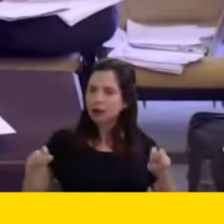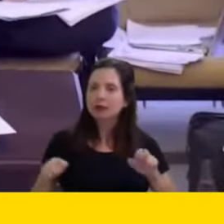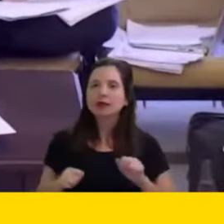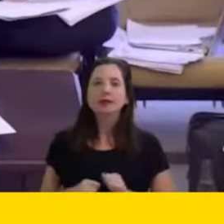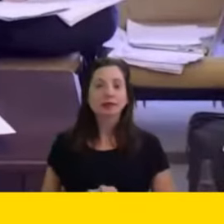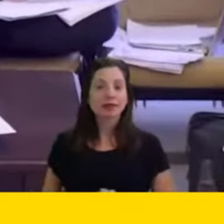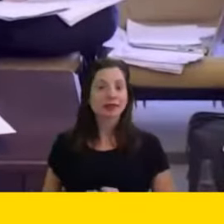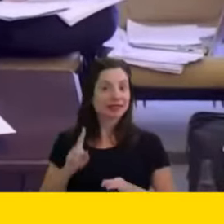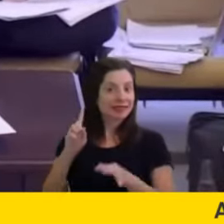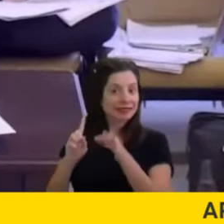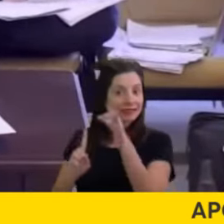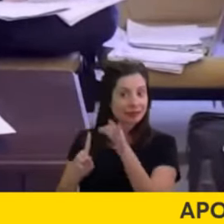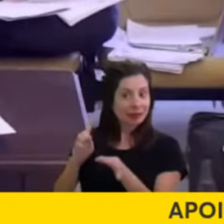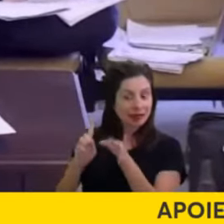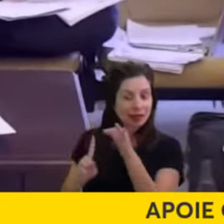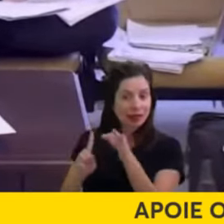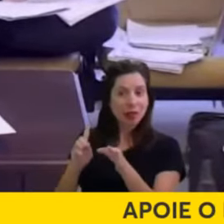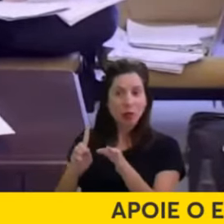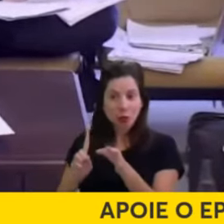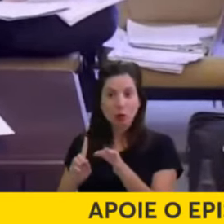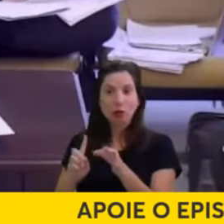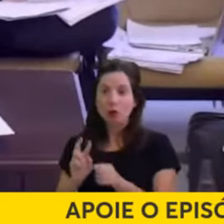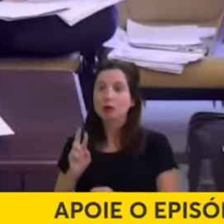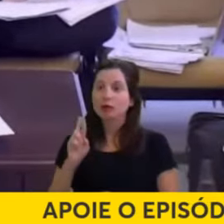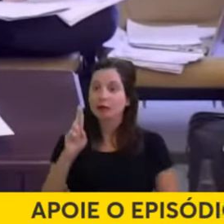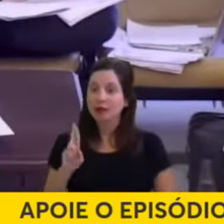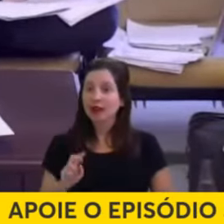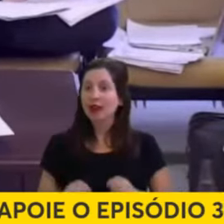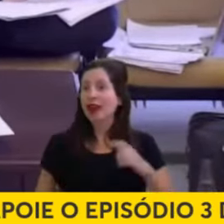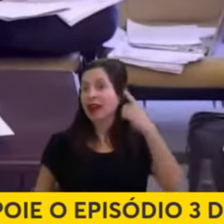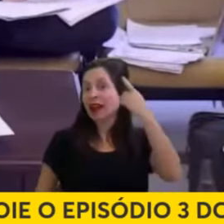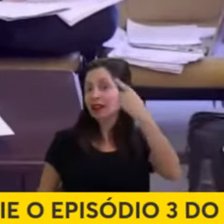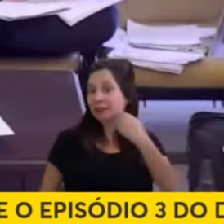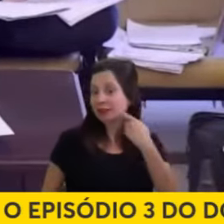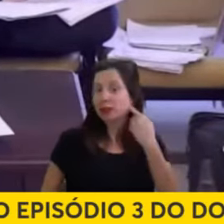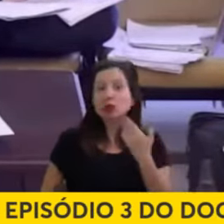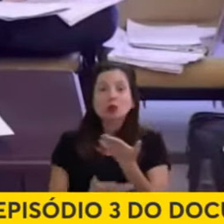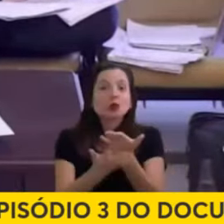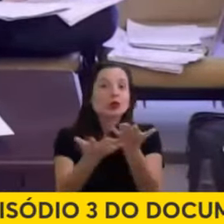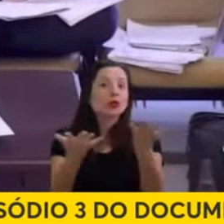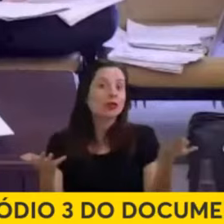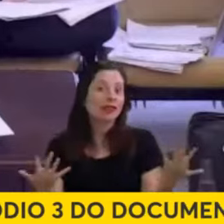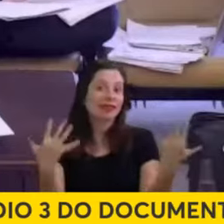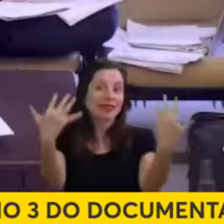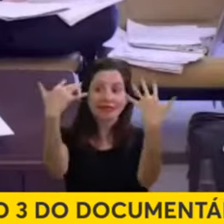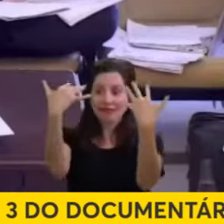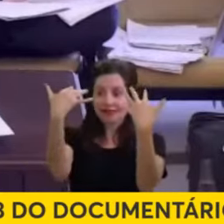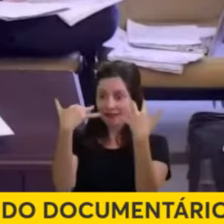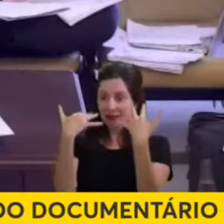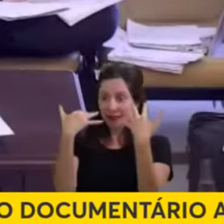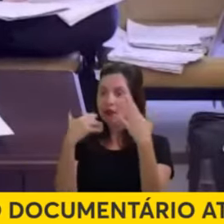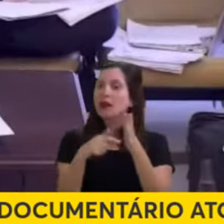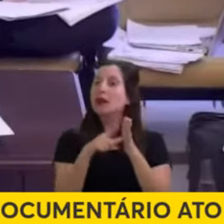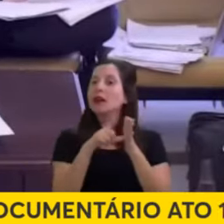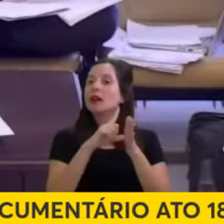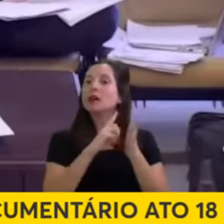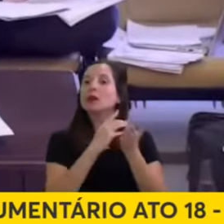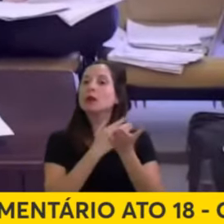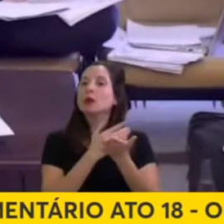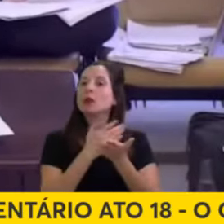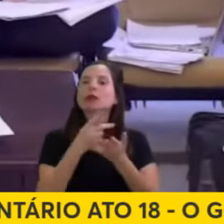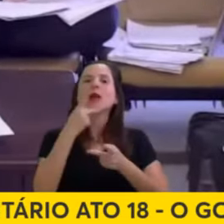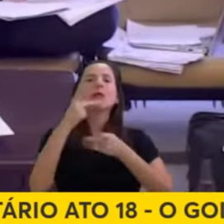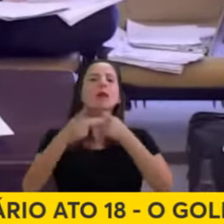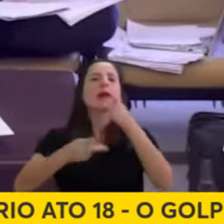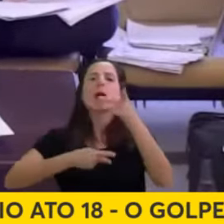Desembargador relator servidores advogados e todos que nos assistem excelências antes de começar a minha sustentação oral queria